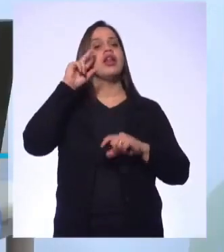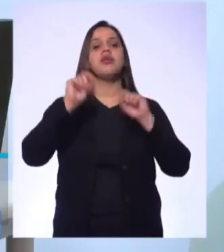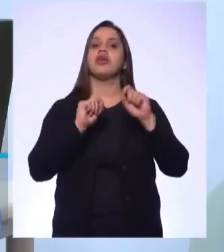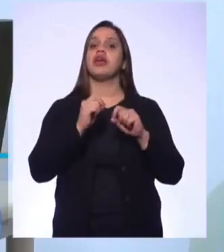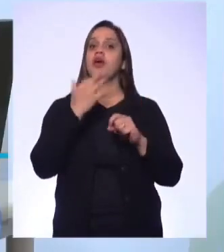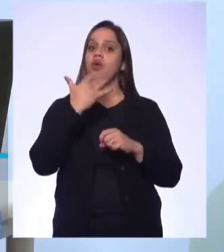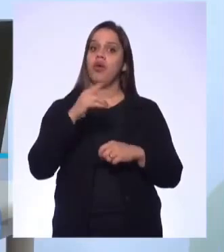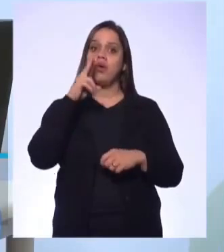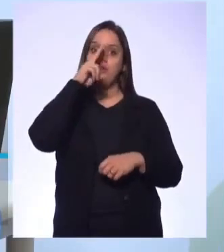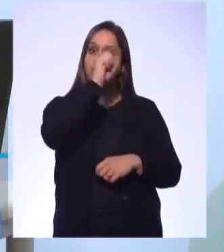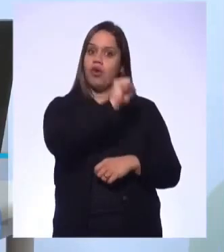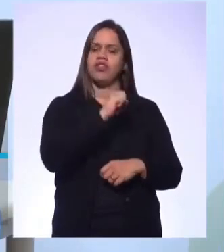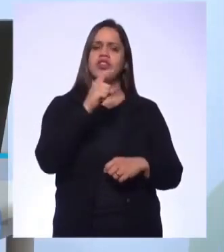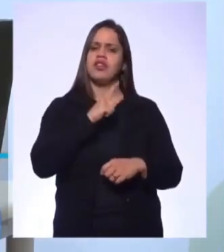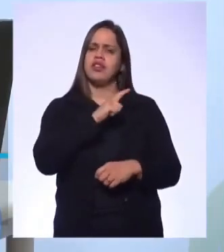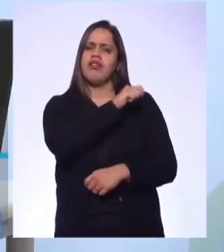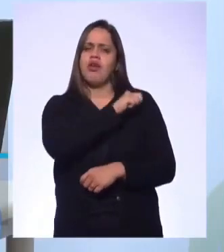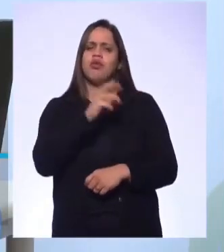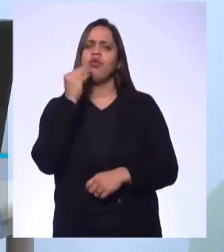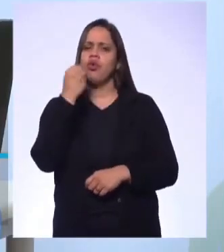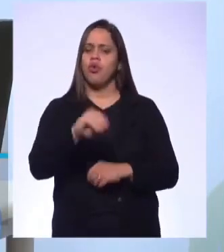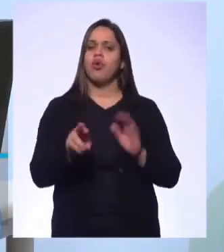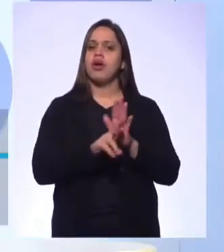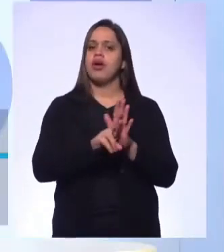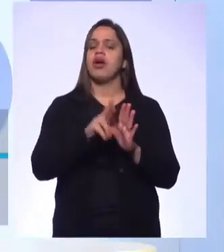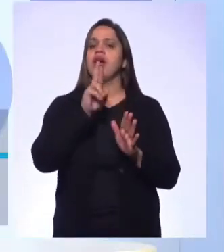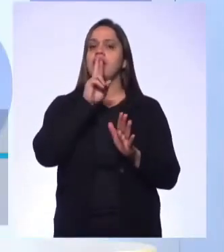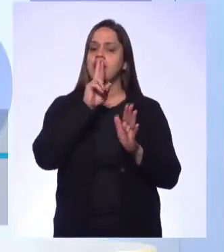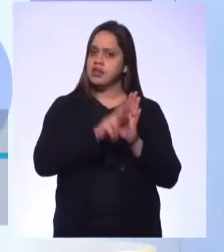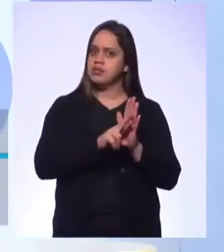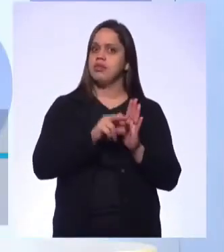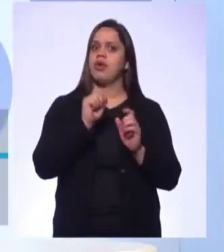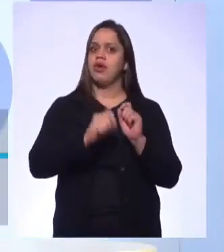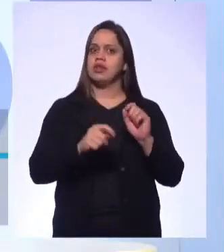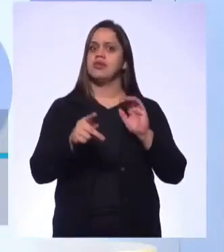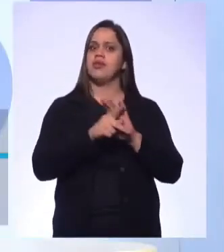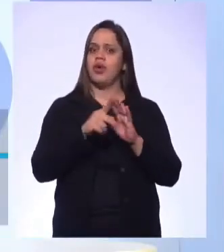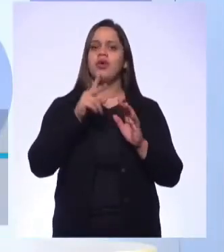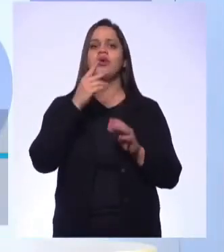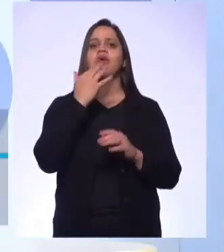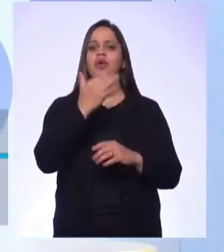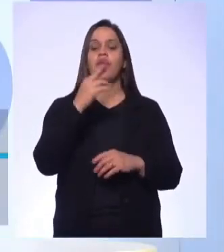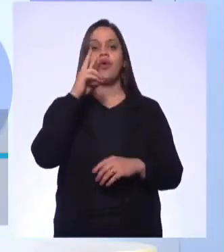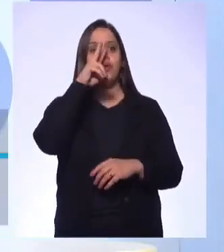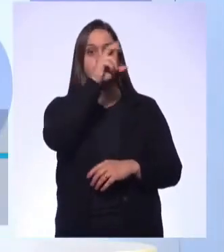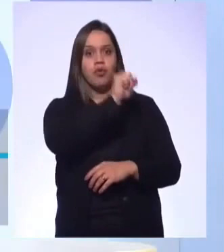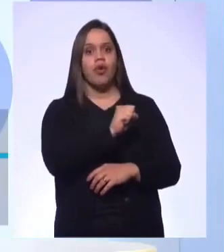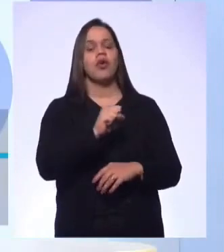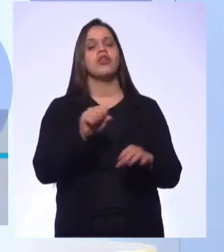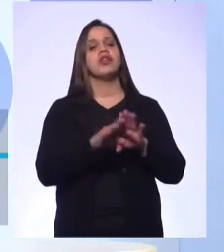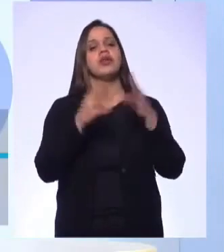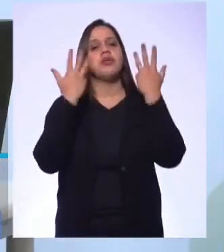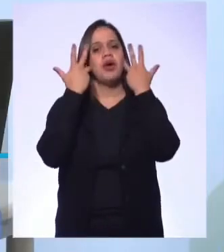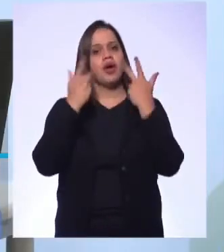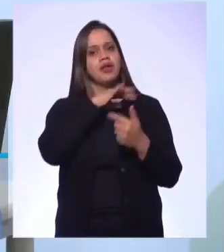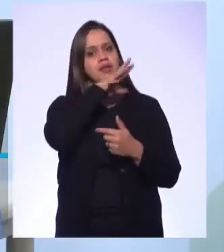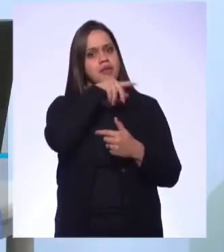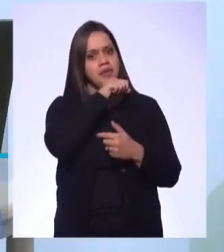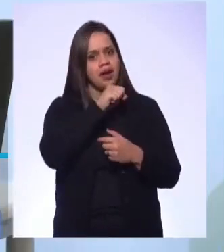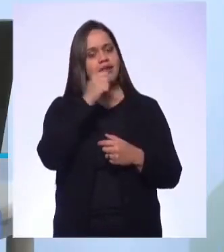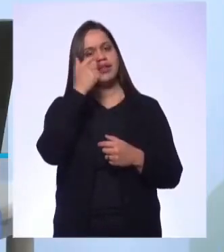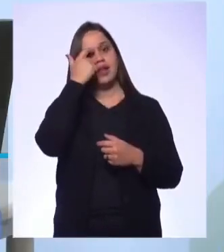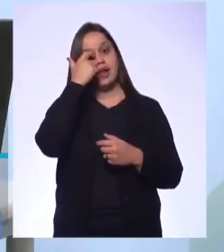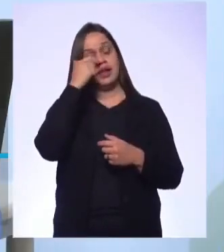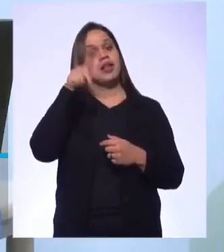exatamente essa minha resposta. Foi a Ana Clara, eu acho que foi a primeira a responder. Eu acho que colocou, foi. As cores vibrantes e os animais, colocou. Ela foi exatamente